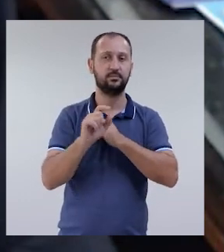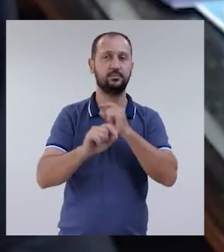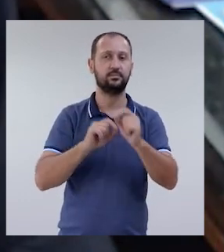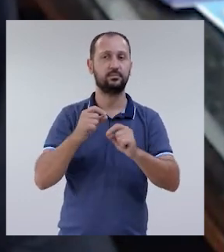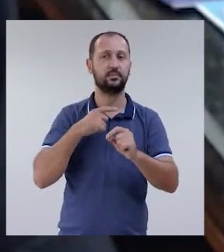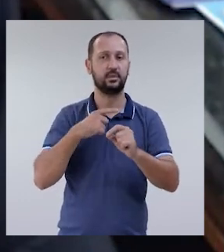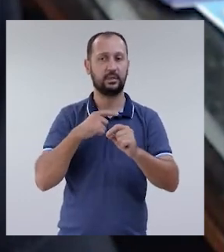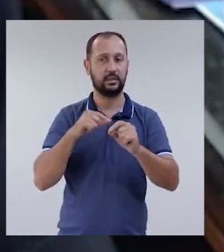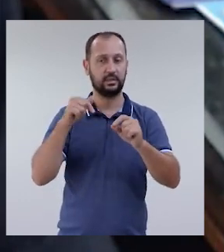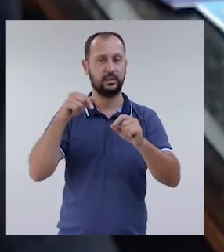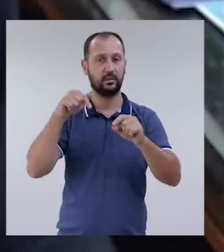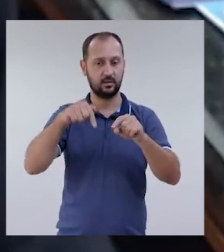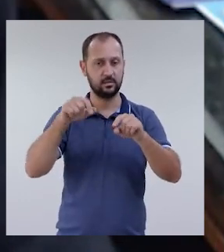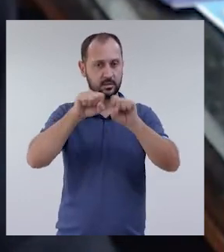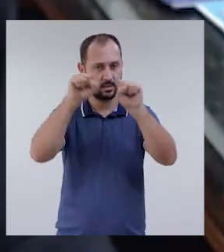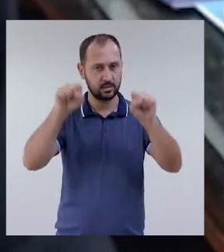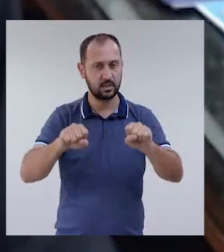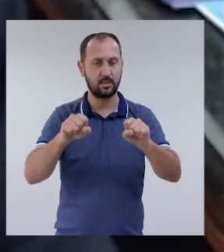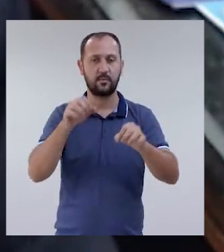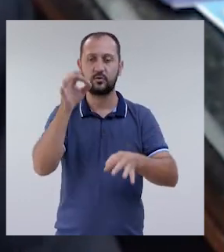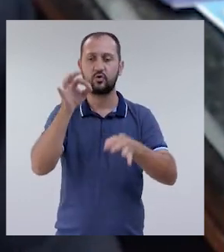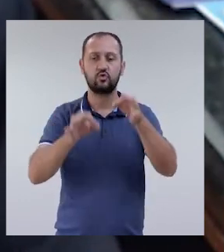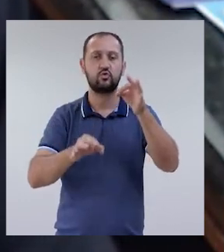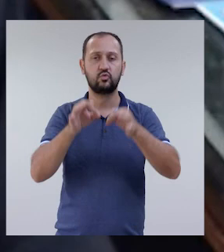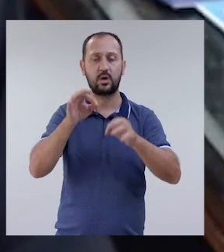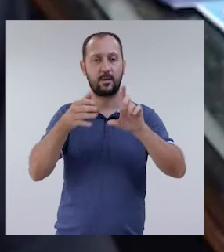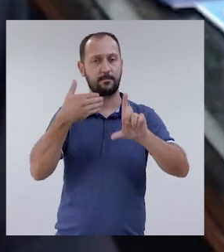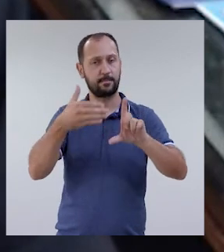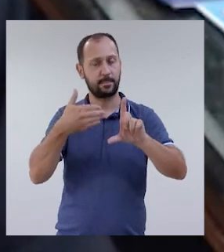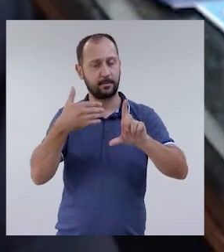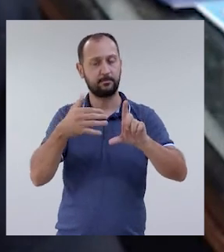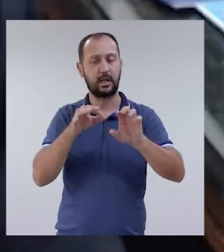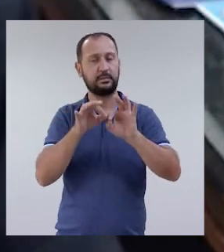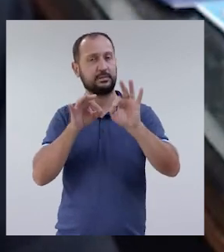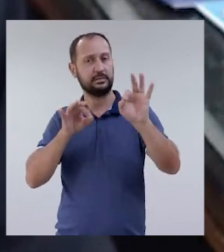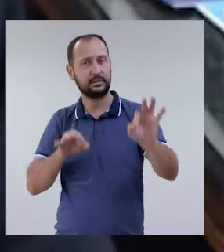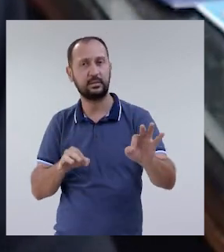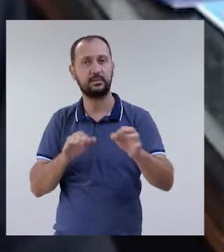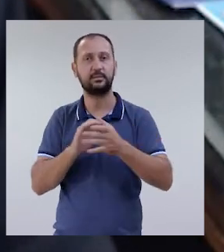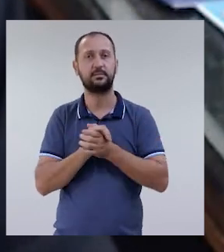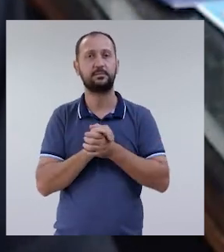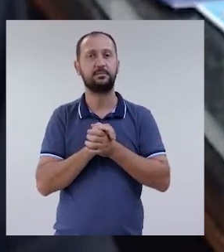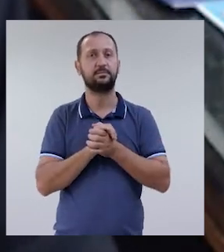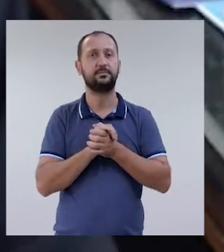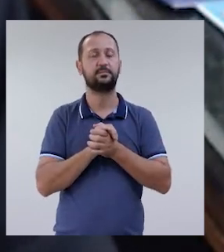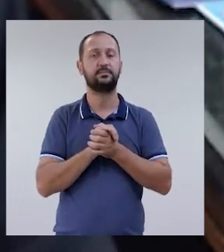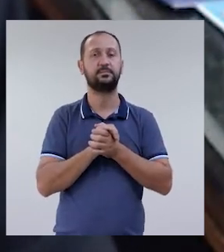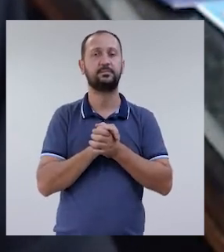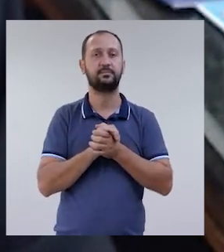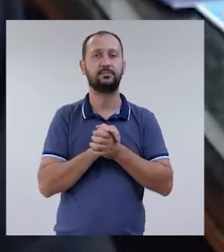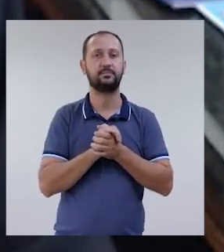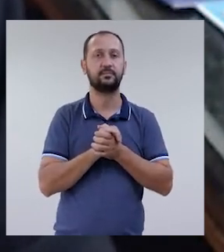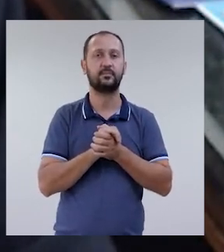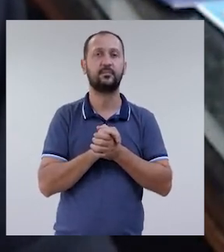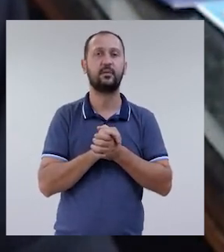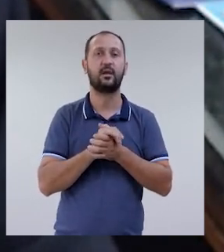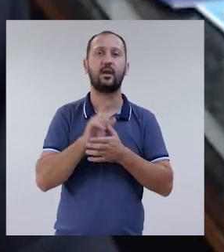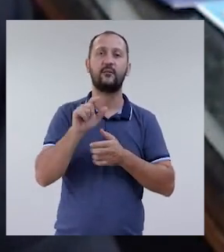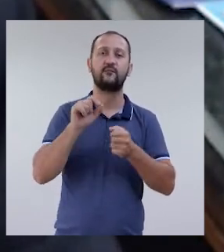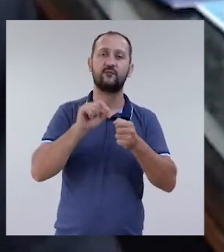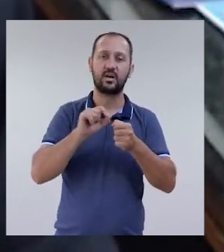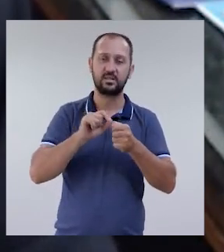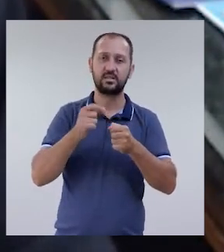atividade, que esse sistema, julgamento virtual, telepresencial, né,